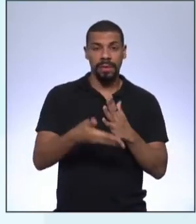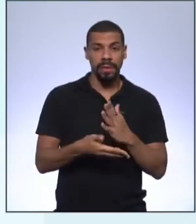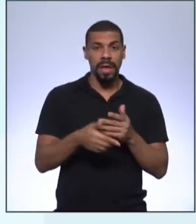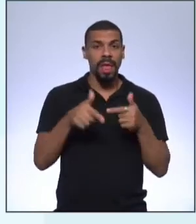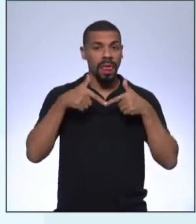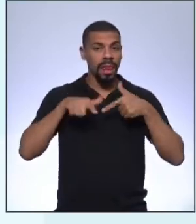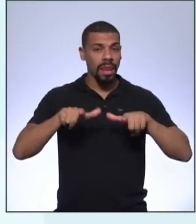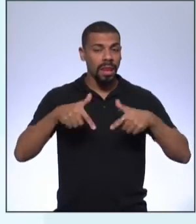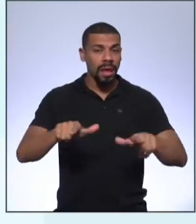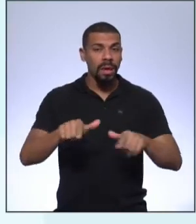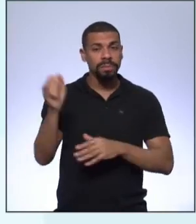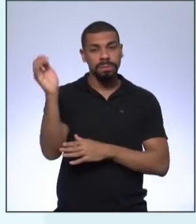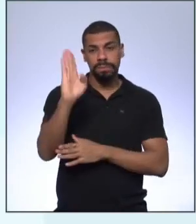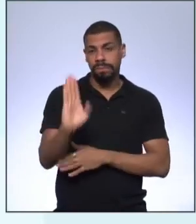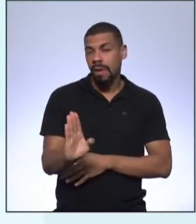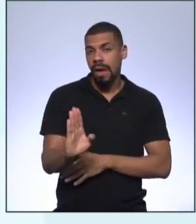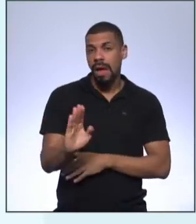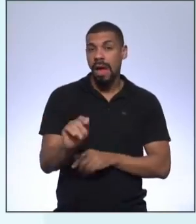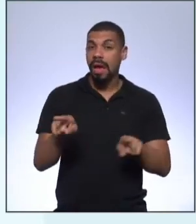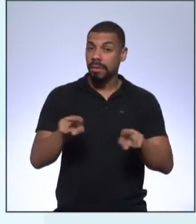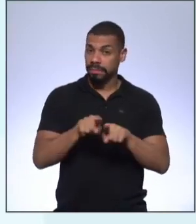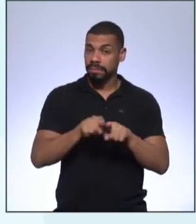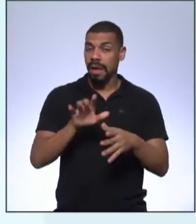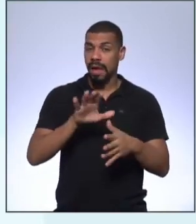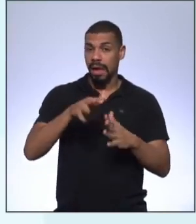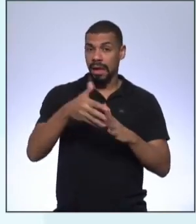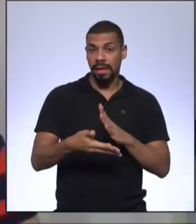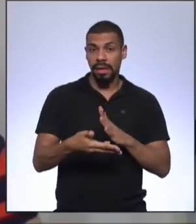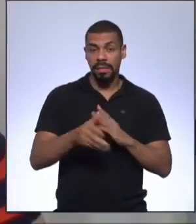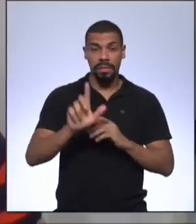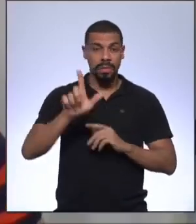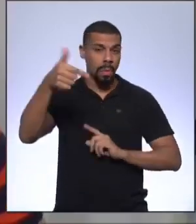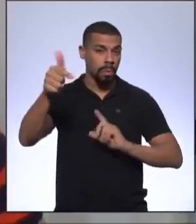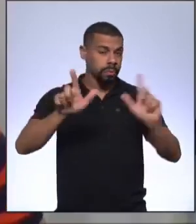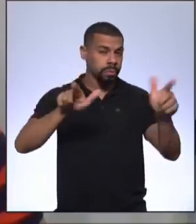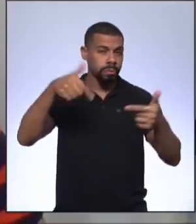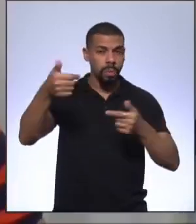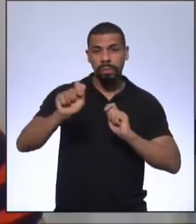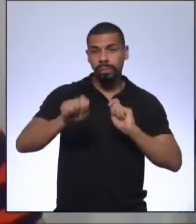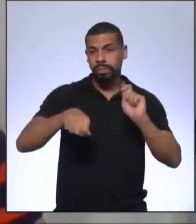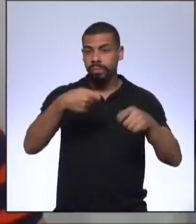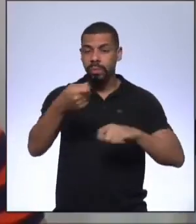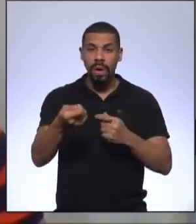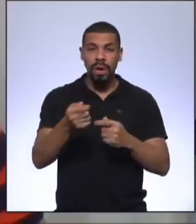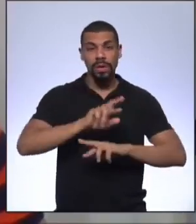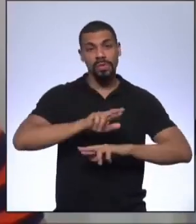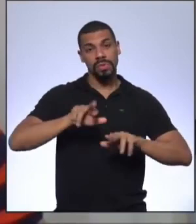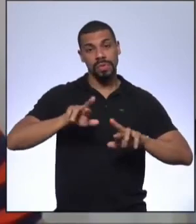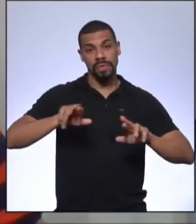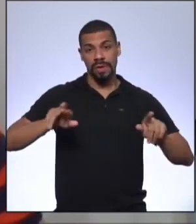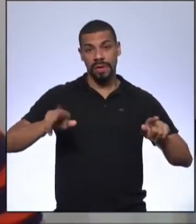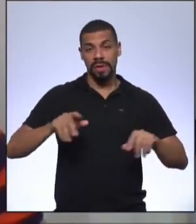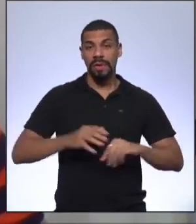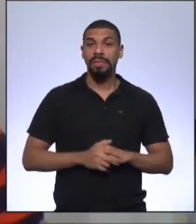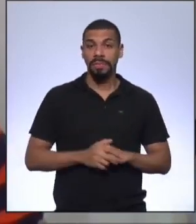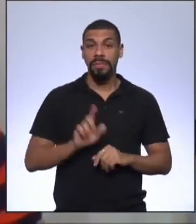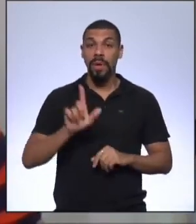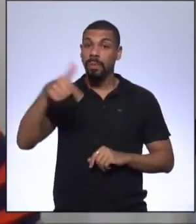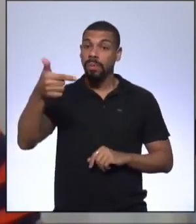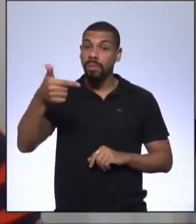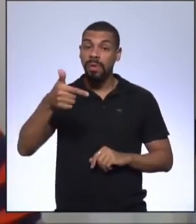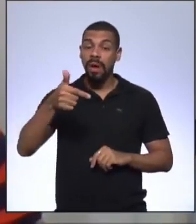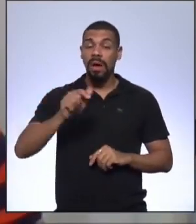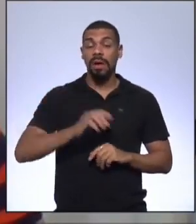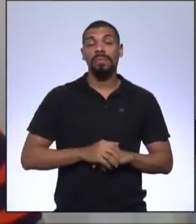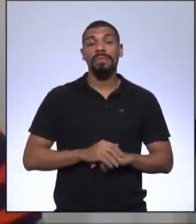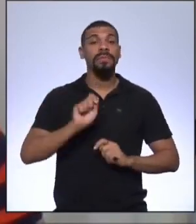língua brasileira de sinais e as Libras em outras línguas elas são diferentes, né? Na verdade, não são línguas, linguagem de sinais de